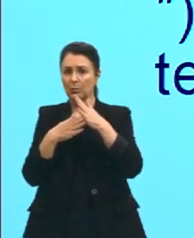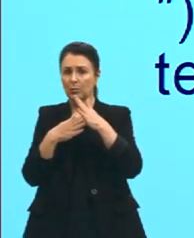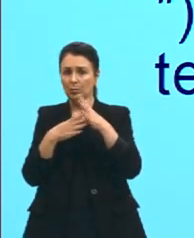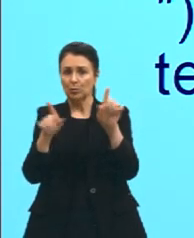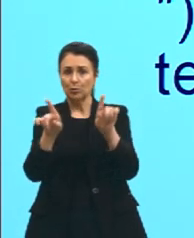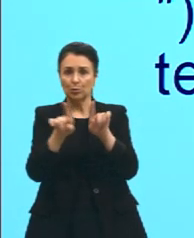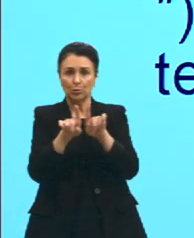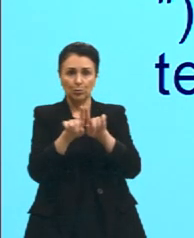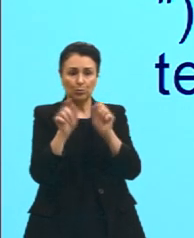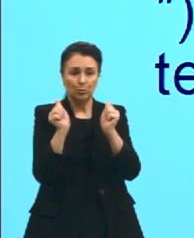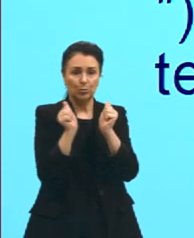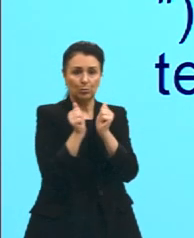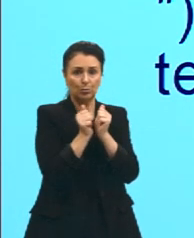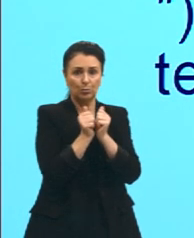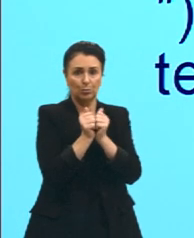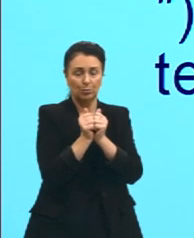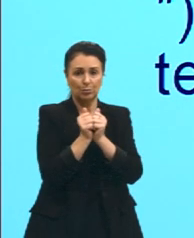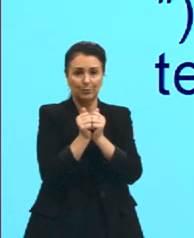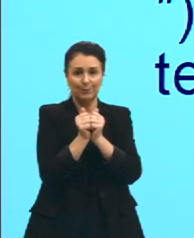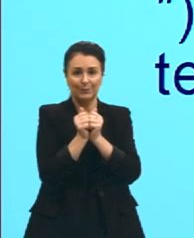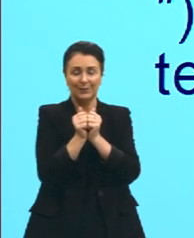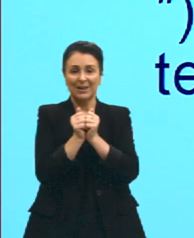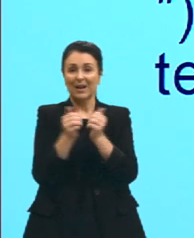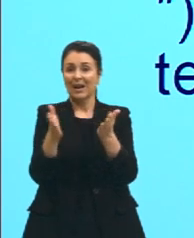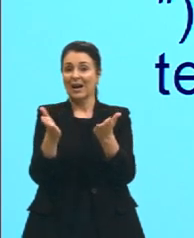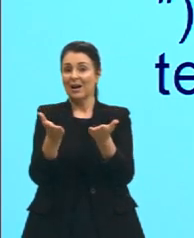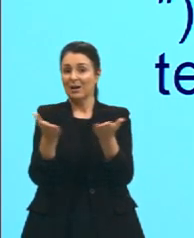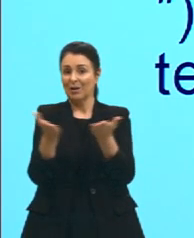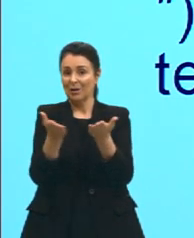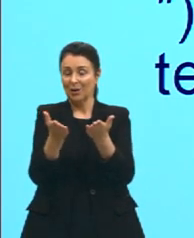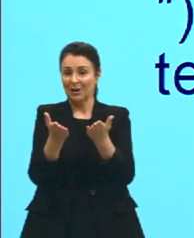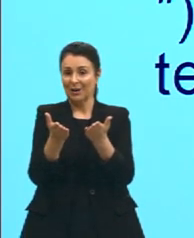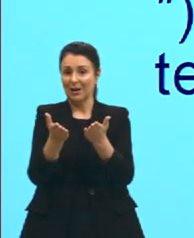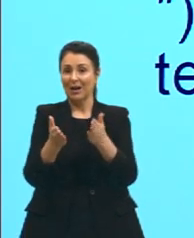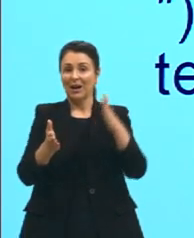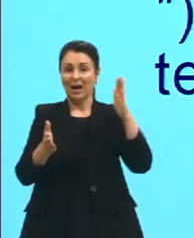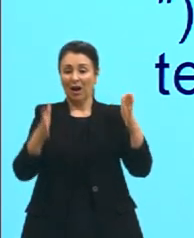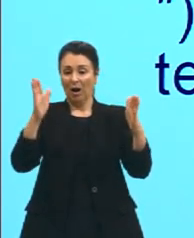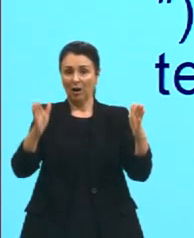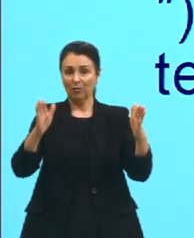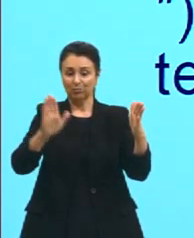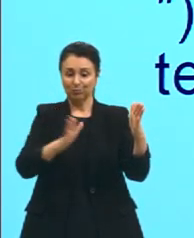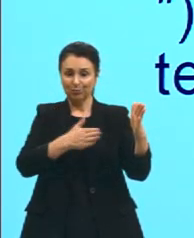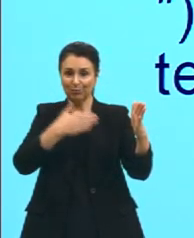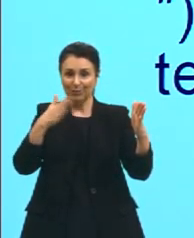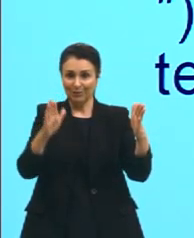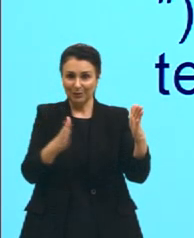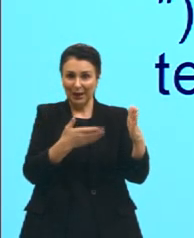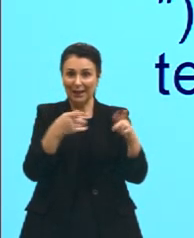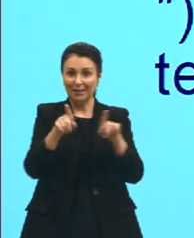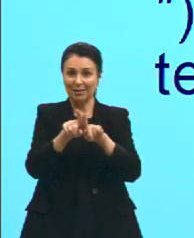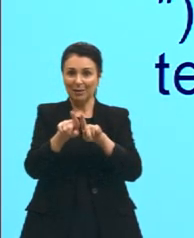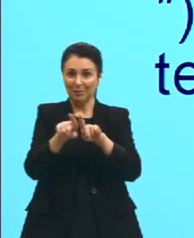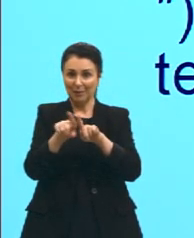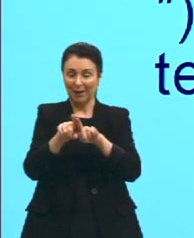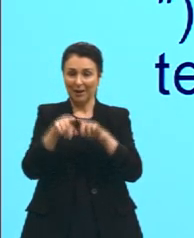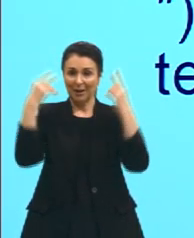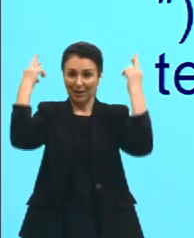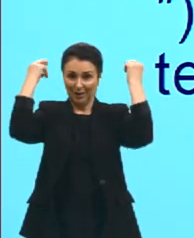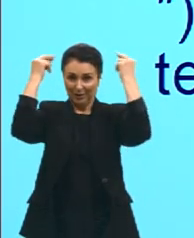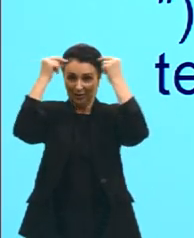mesmo tempo tá já diacronia também do grego é formado